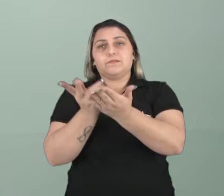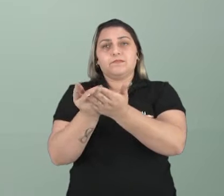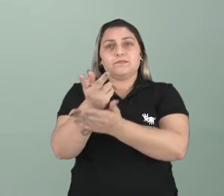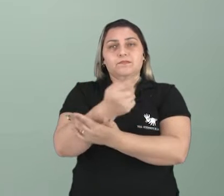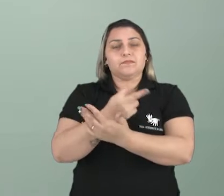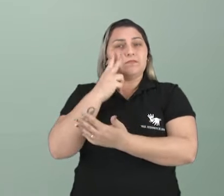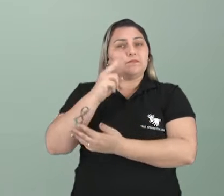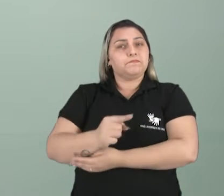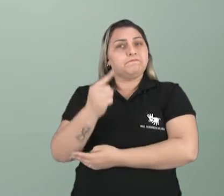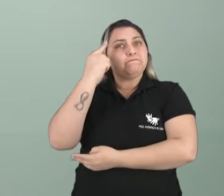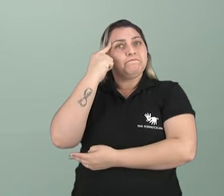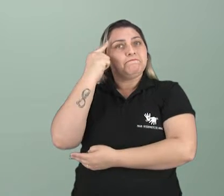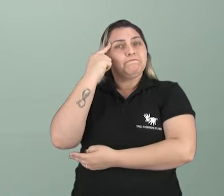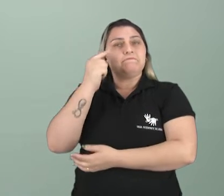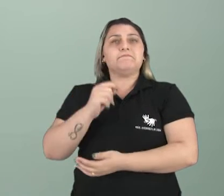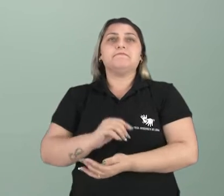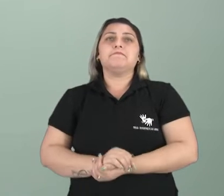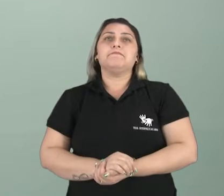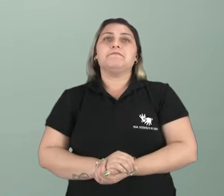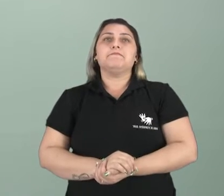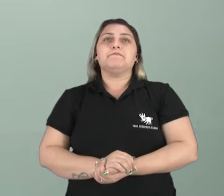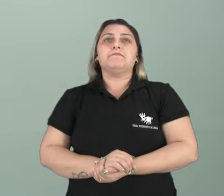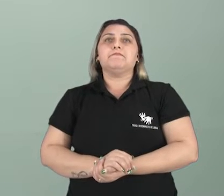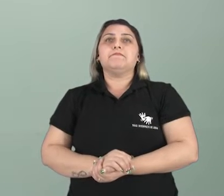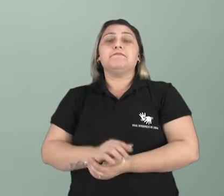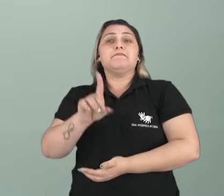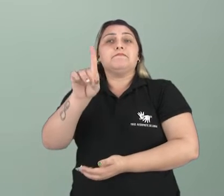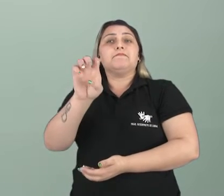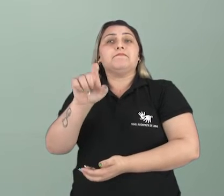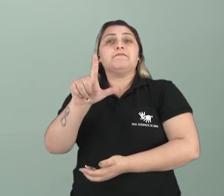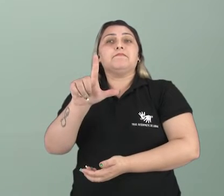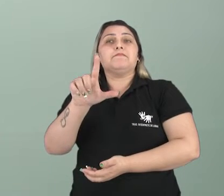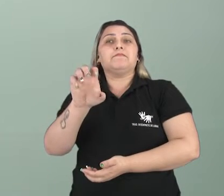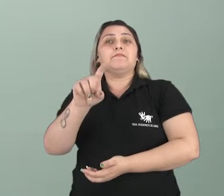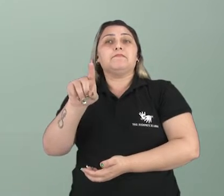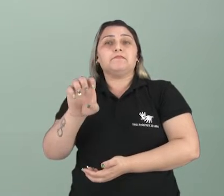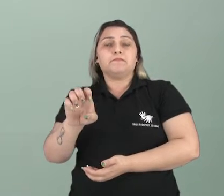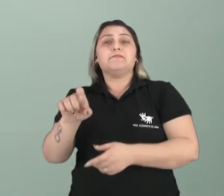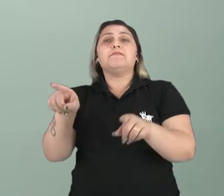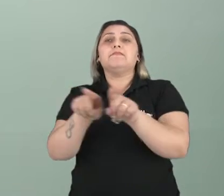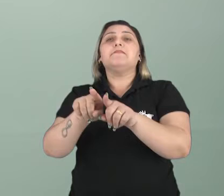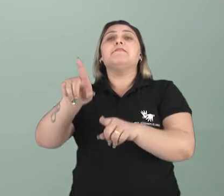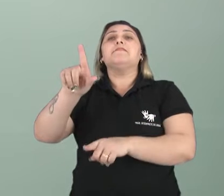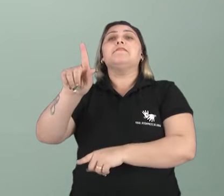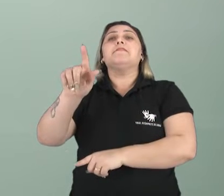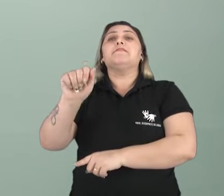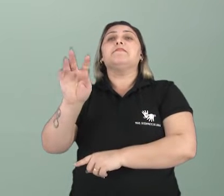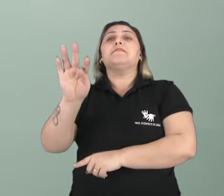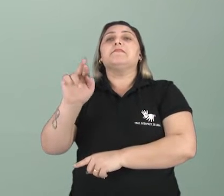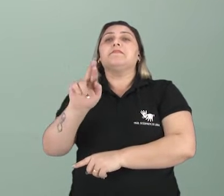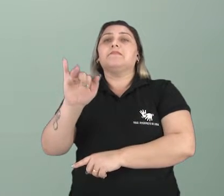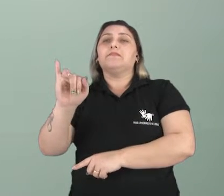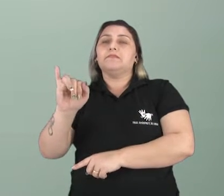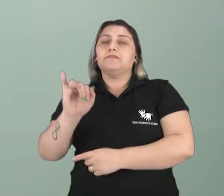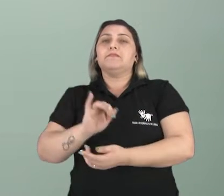arte, vamos ver um pensador, né, Júlio Deleuze e Guattari, que são os grandes, né,